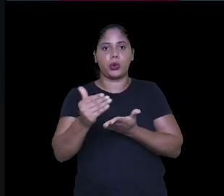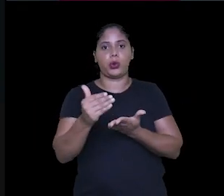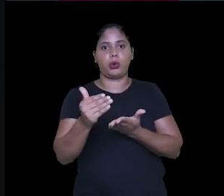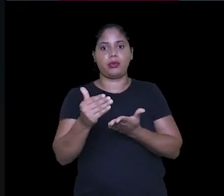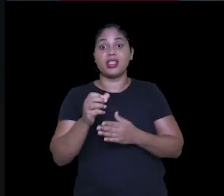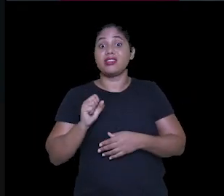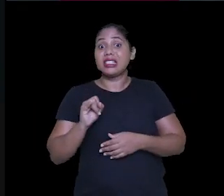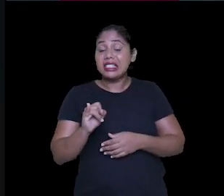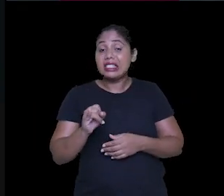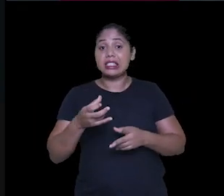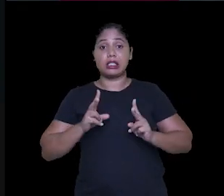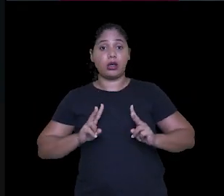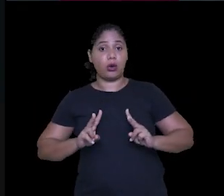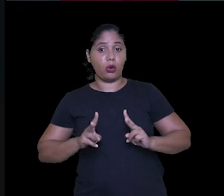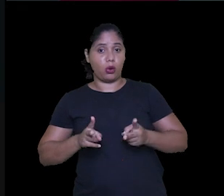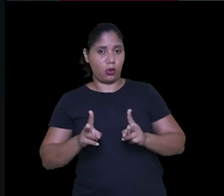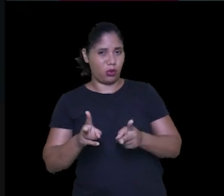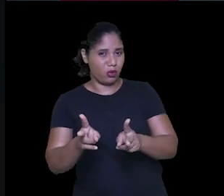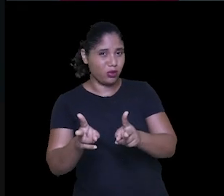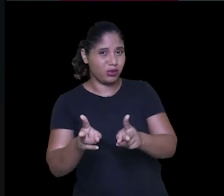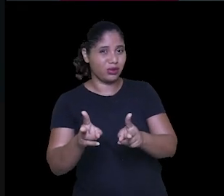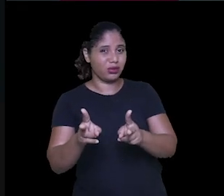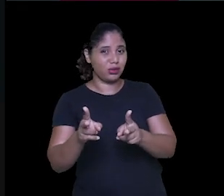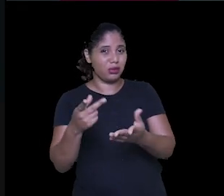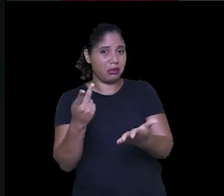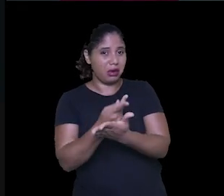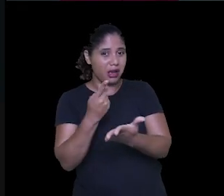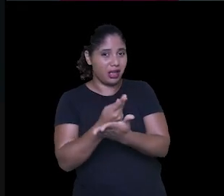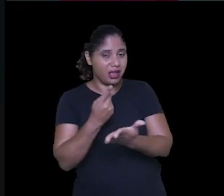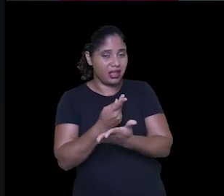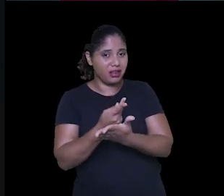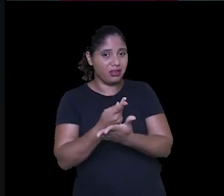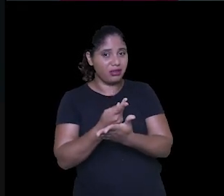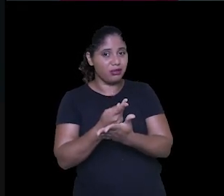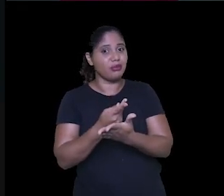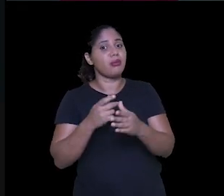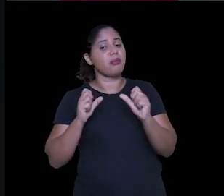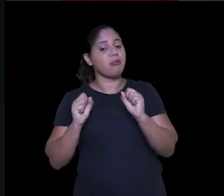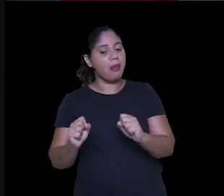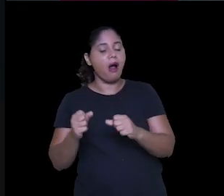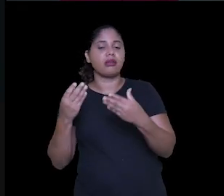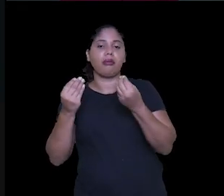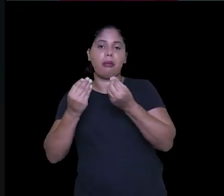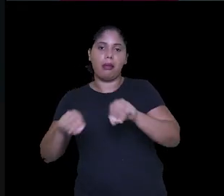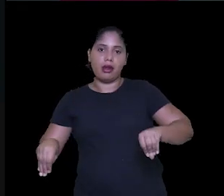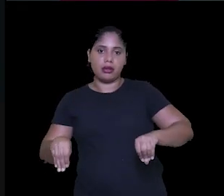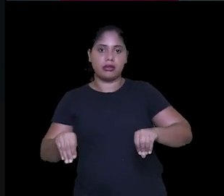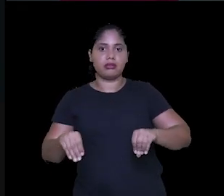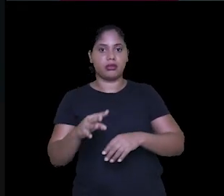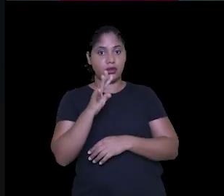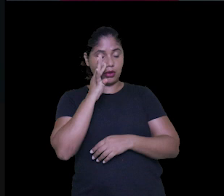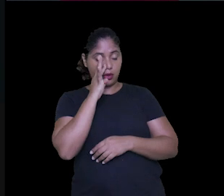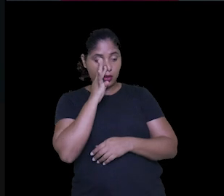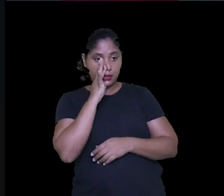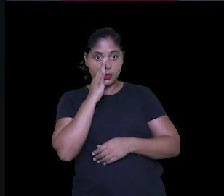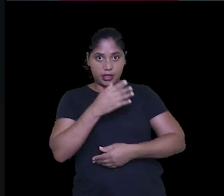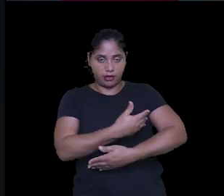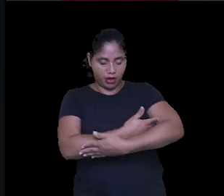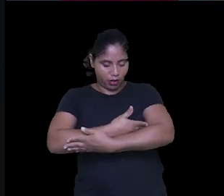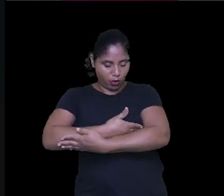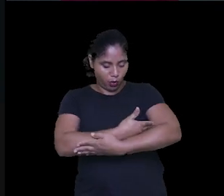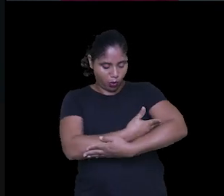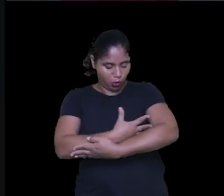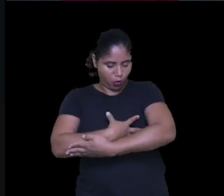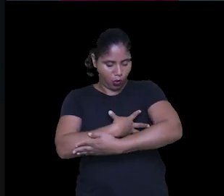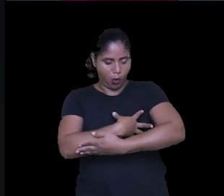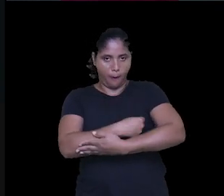a pega do bebê. Às vezes, é necessário ordenhar um pouco desse leite para que essa mama ela fique mais flácida